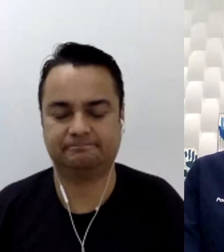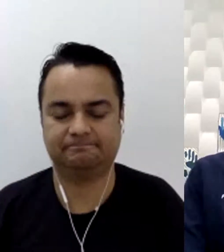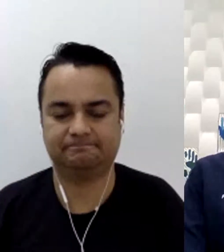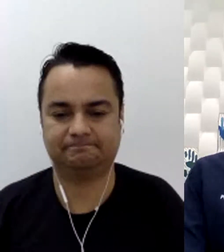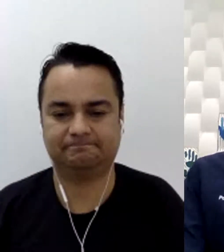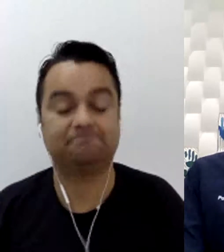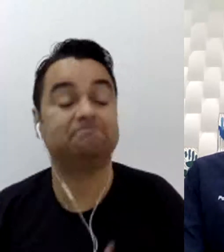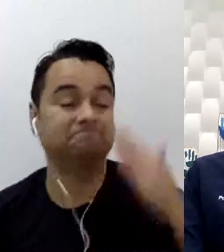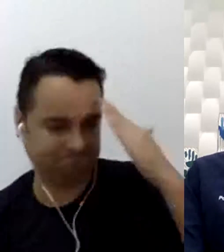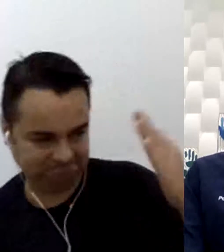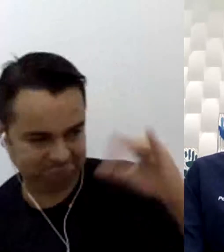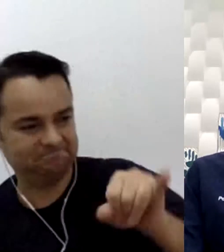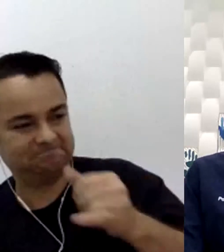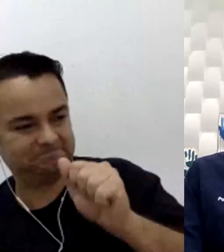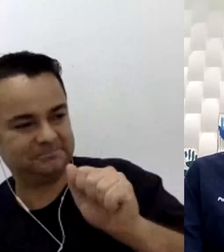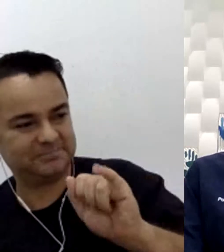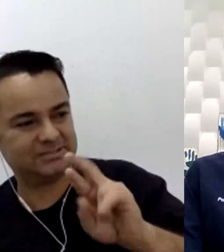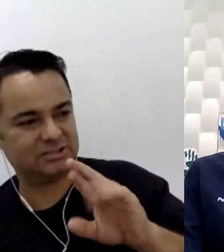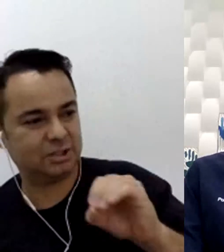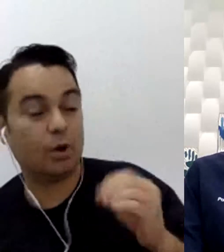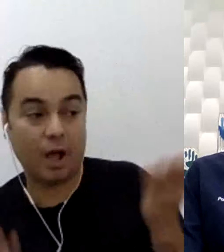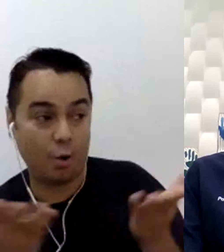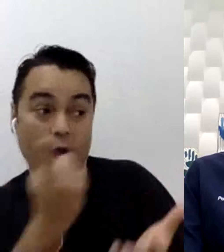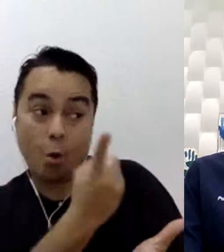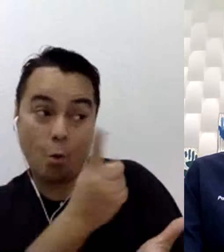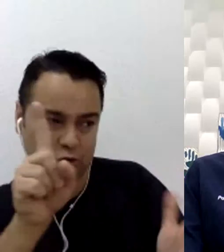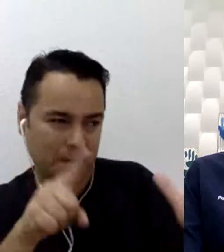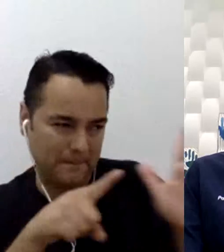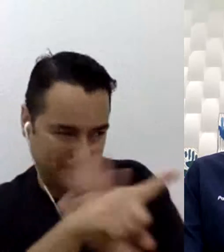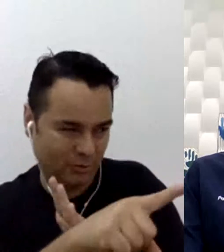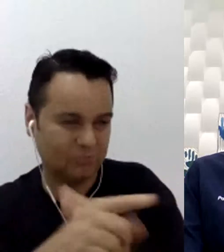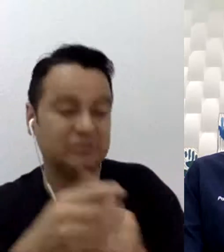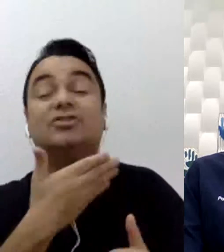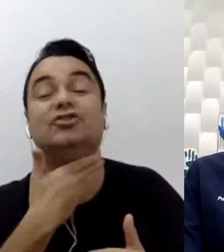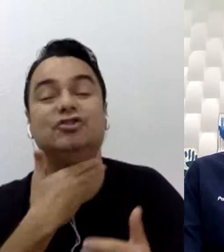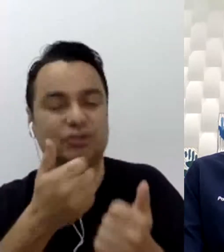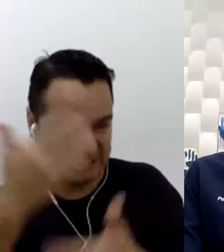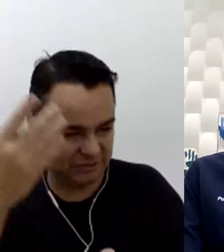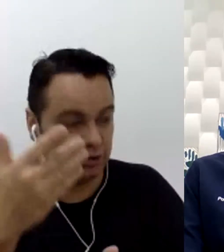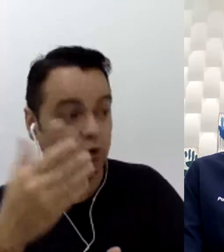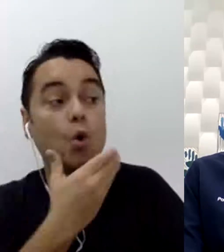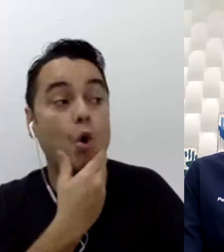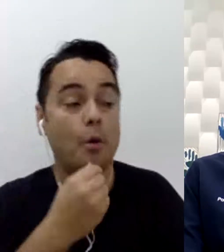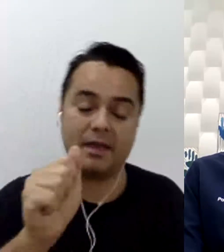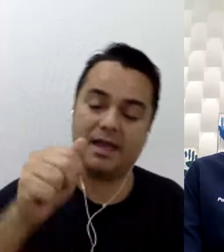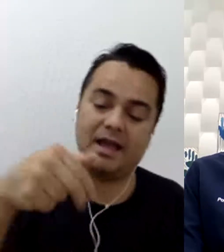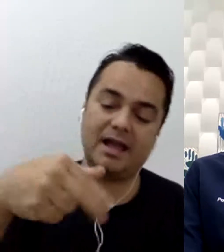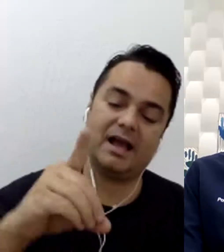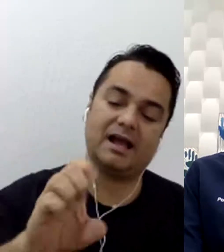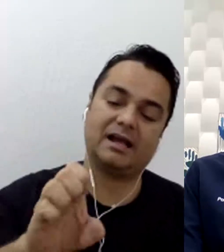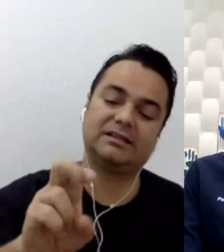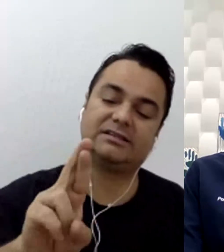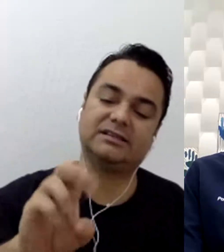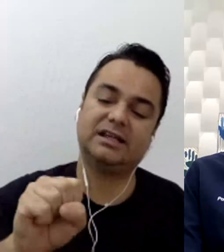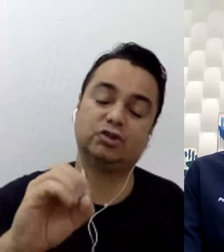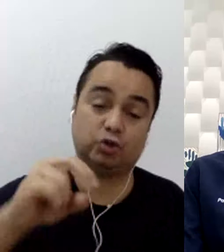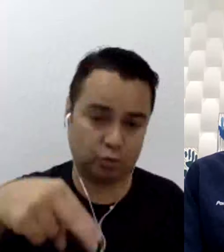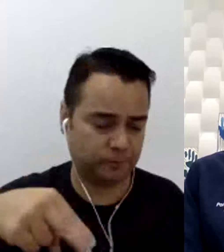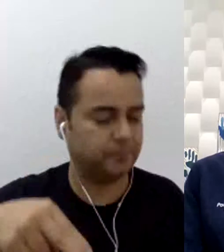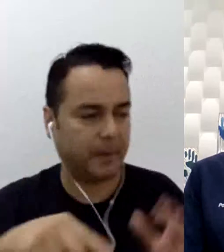Perfeito, obrigada, Jairo. E a última pergunta que a gente tem aqui do chatbot é do Anderson. Ele falou assim: